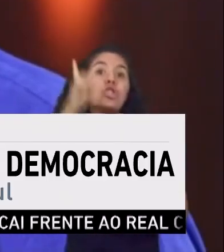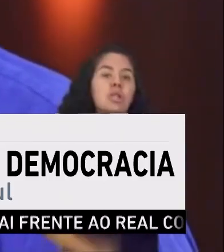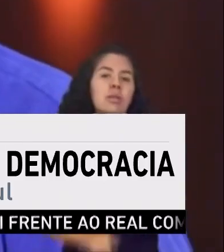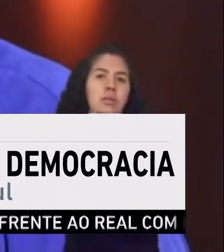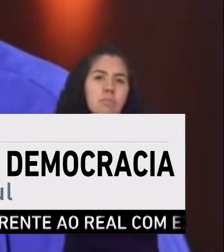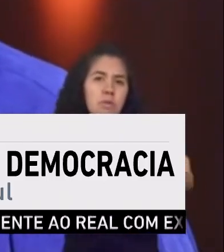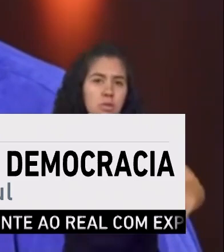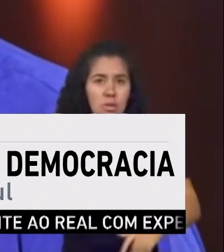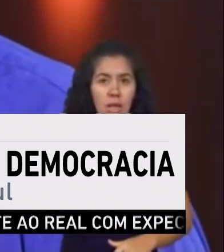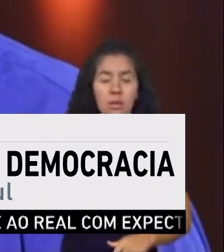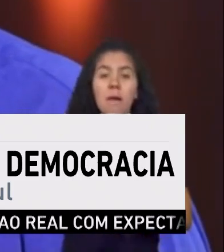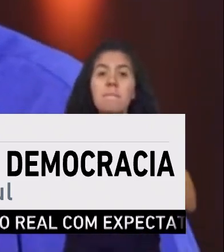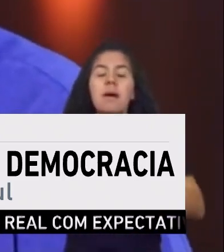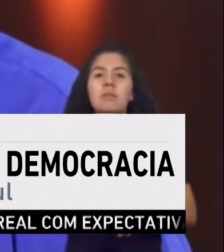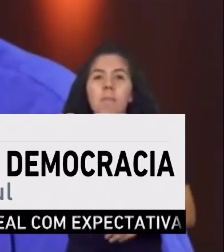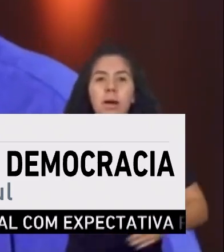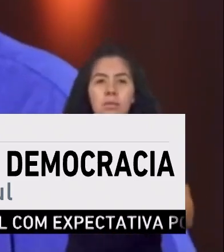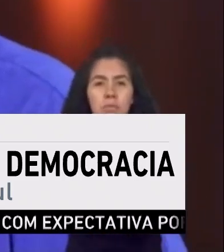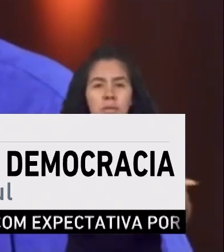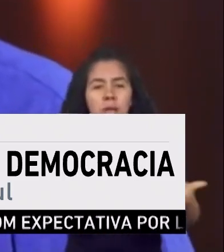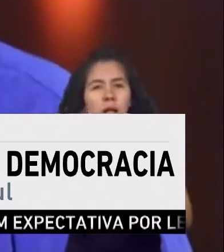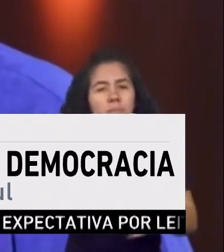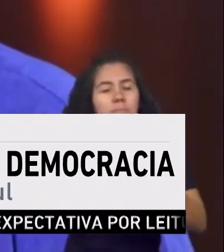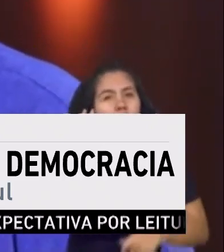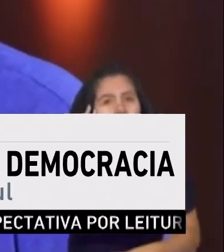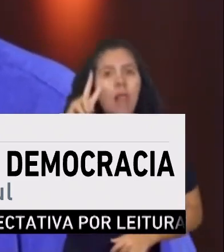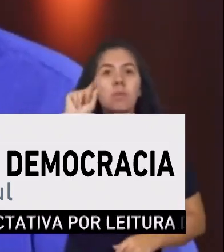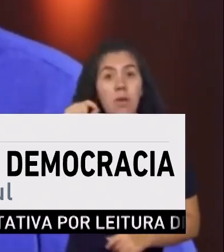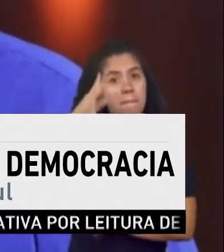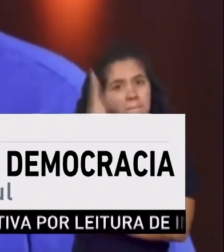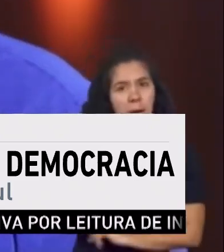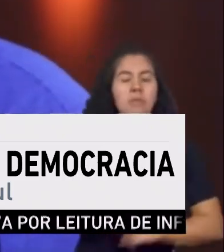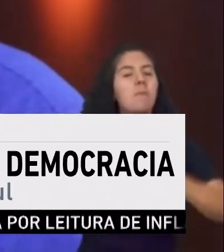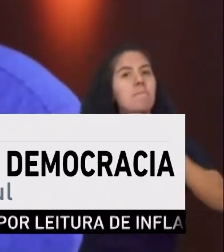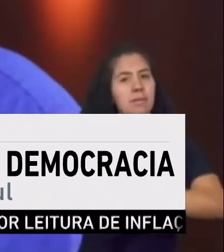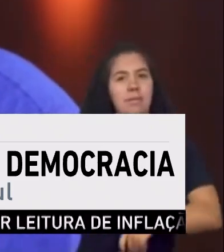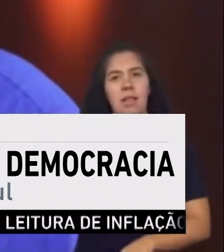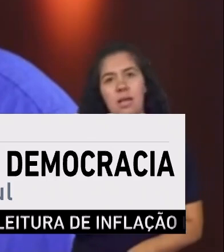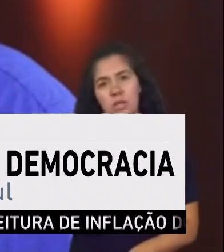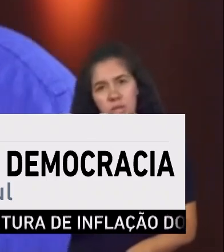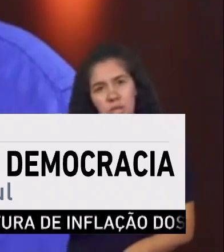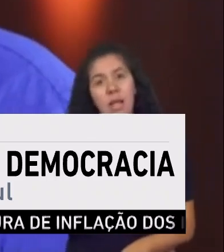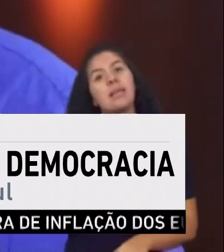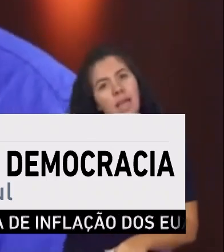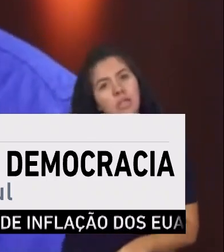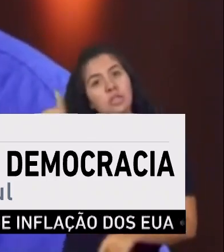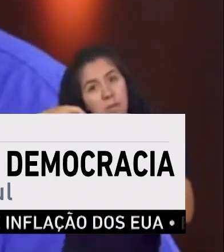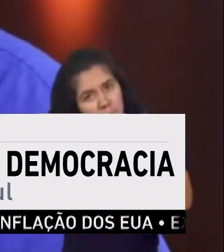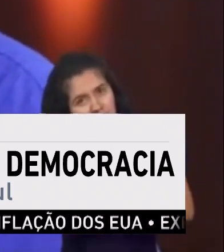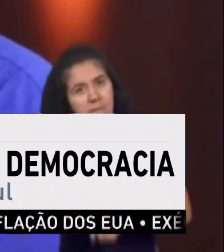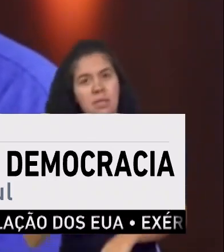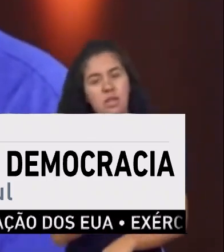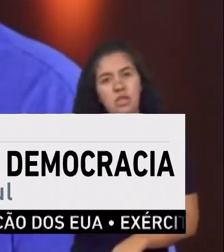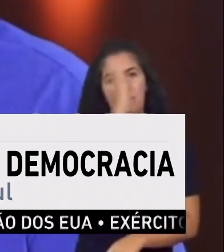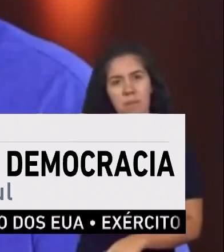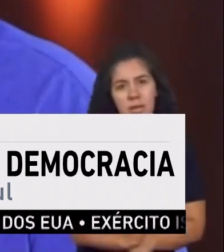vocês que vocês lembrem de que o Brasil precisa da Argentina e de que a Argentina precisa do Brasil. Dos empregos que o Brasil gera